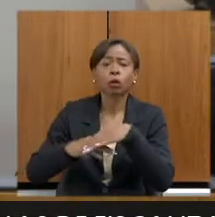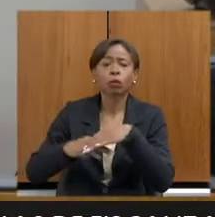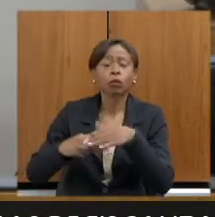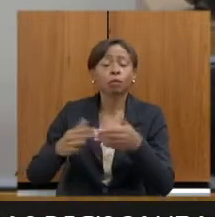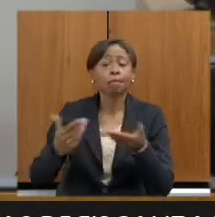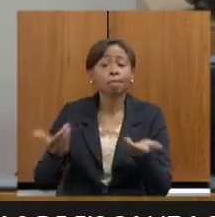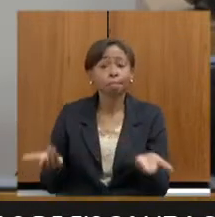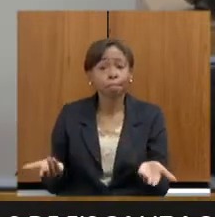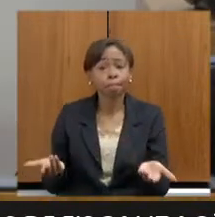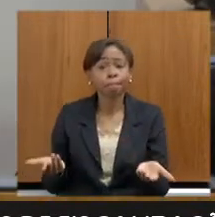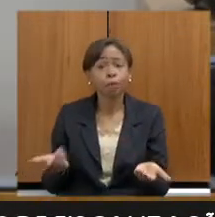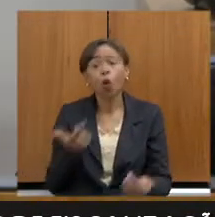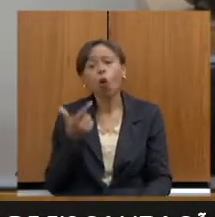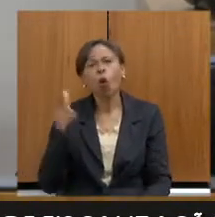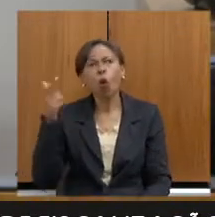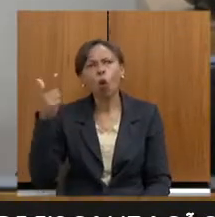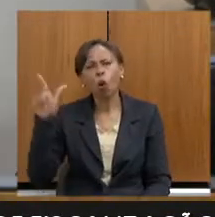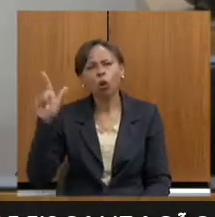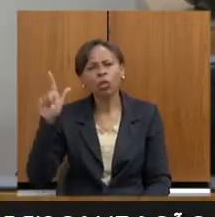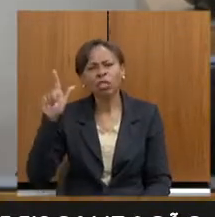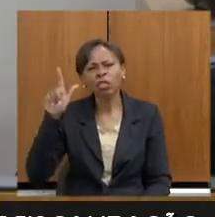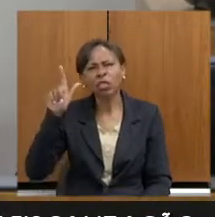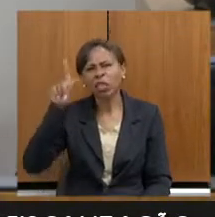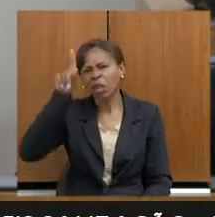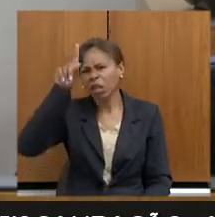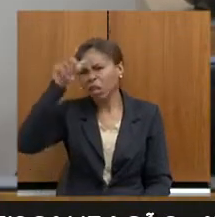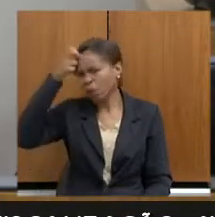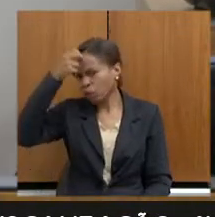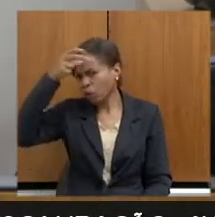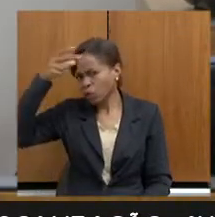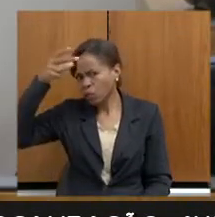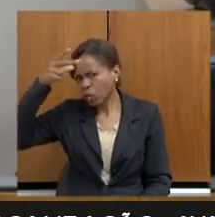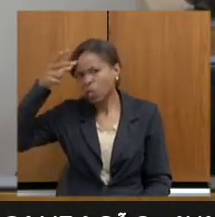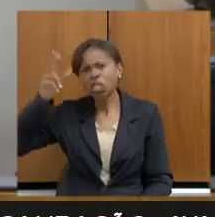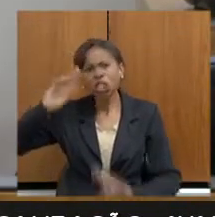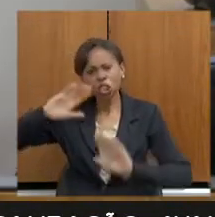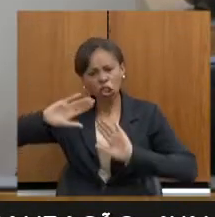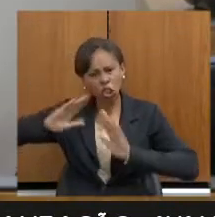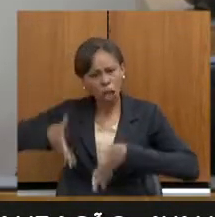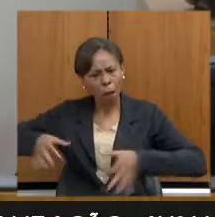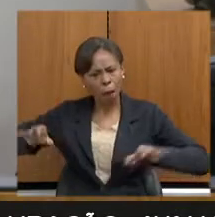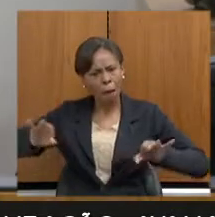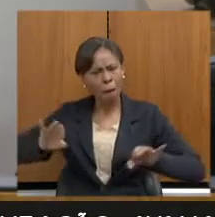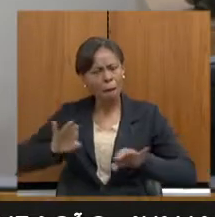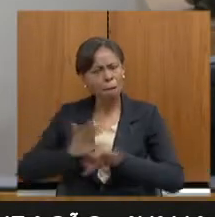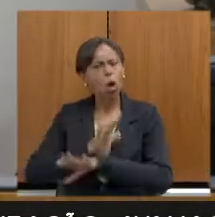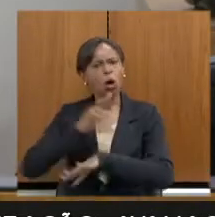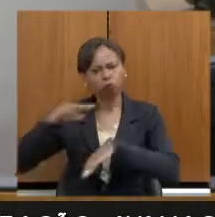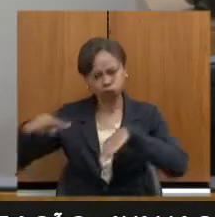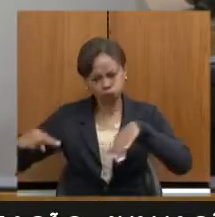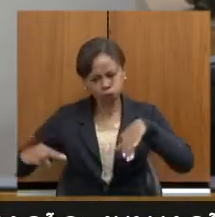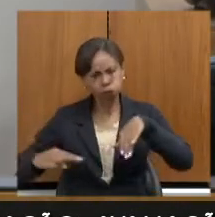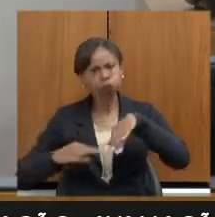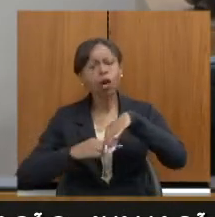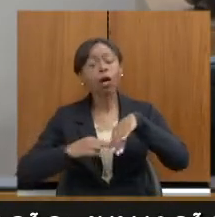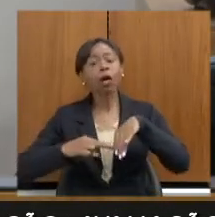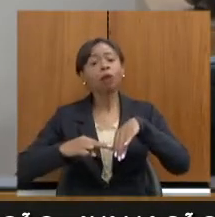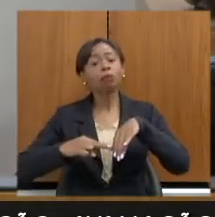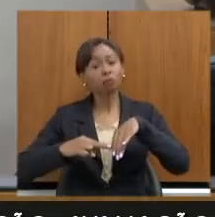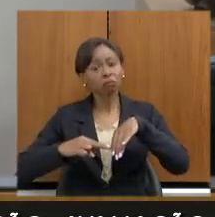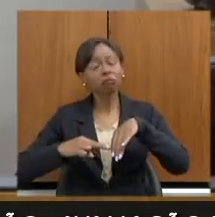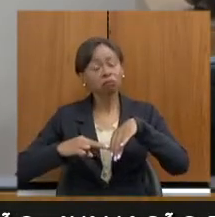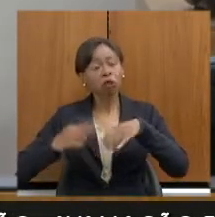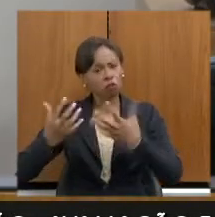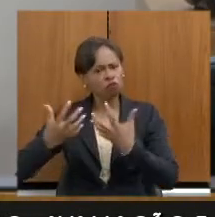municípios estão aí em plena atividade pleno funcionamento em pleno atendimento como Hospital Aroldo Tourinho